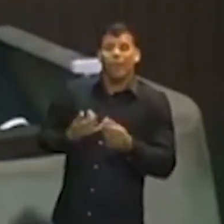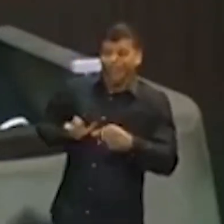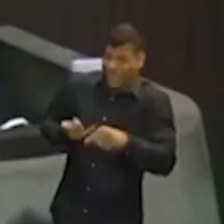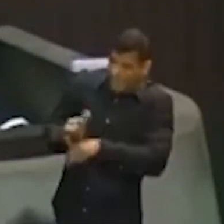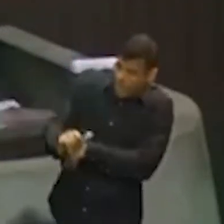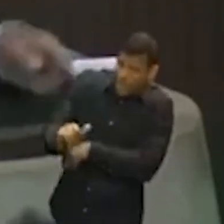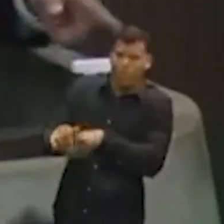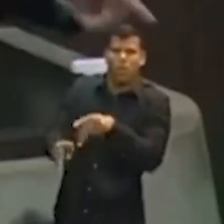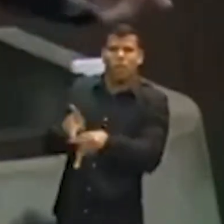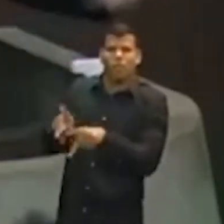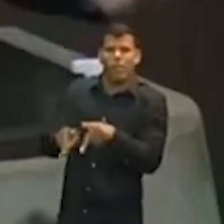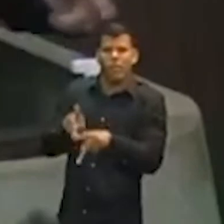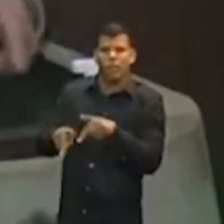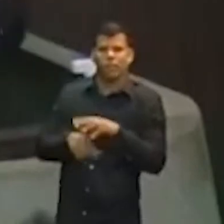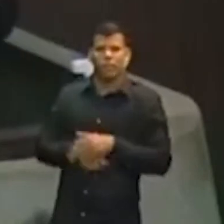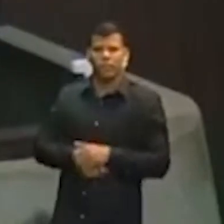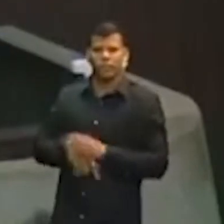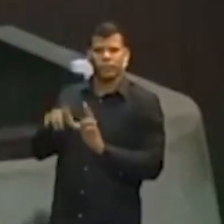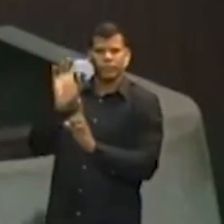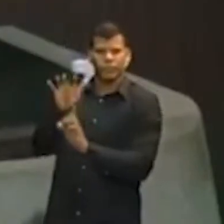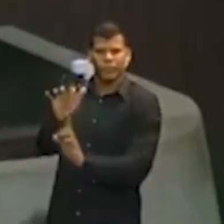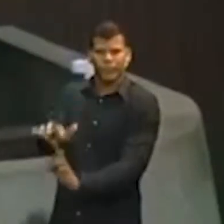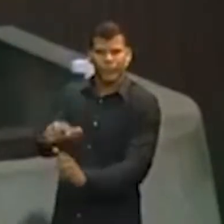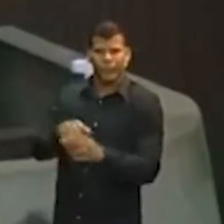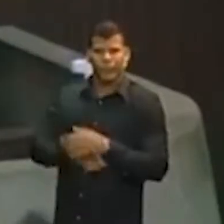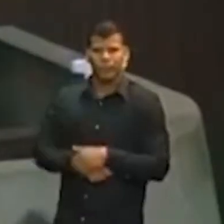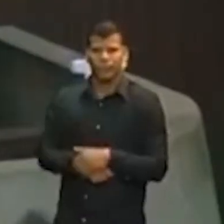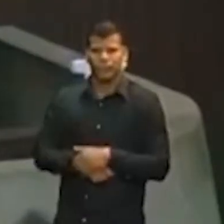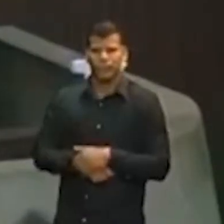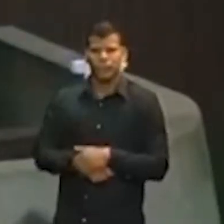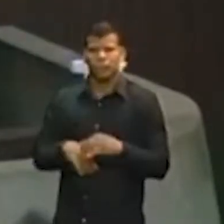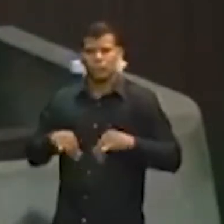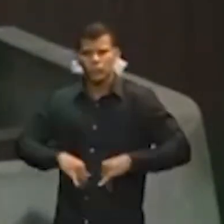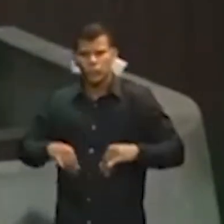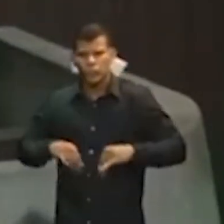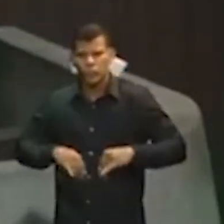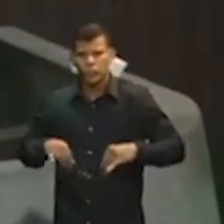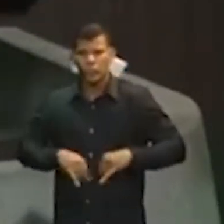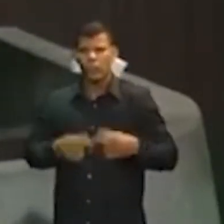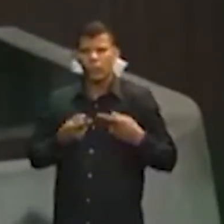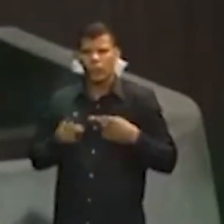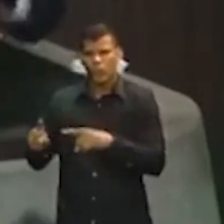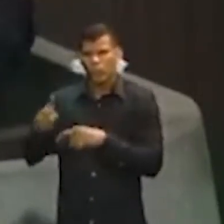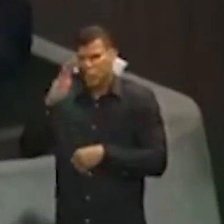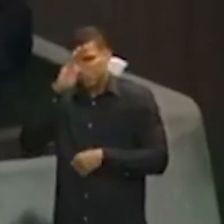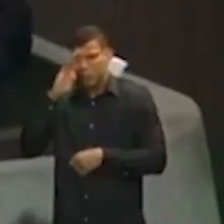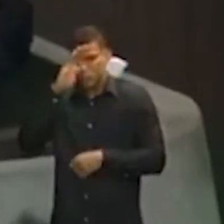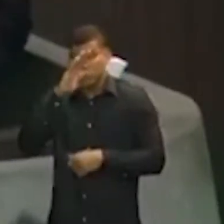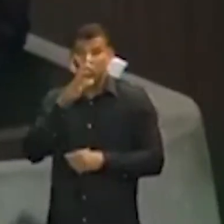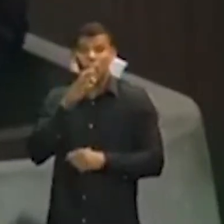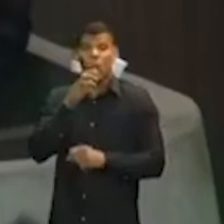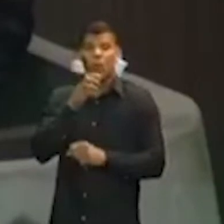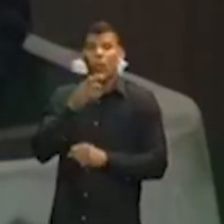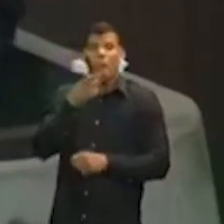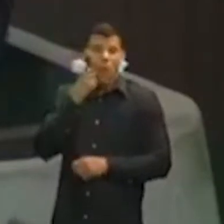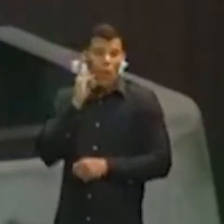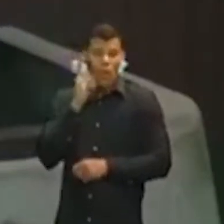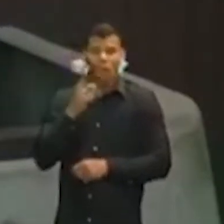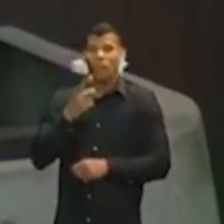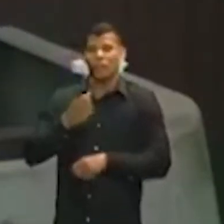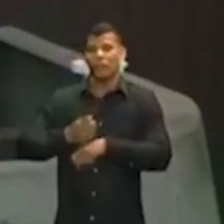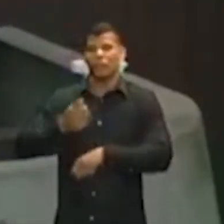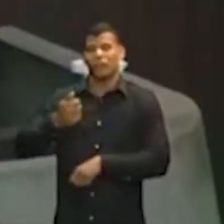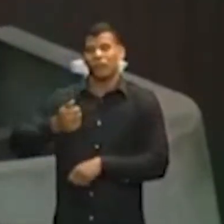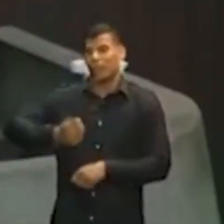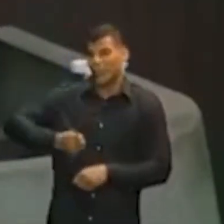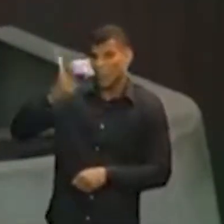população, enganar, massacrar, todo o dinheiro massacra aqui o presidente Bolsonaro. Ontem, meia-noite, quando cheguei de viagem em Brasília,